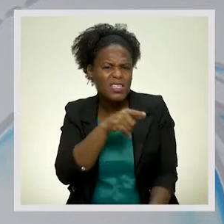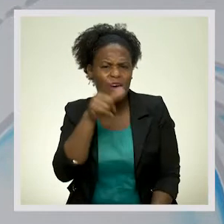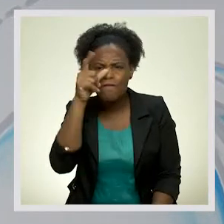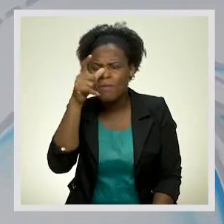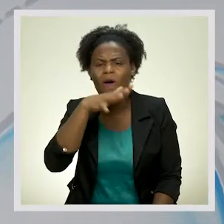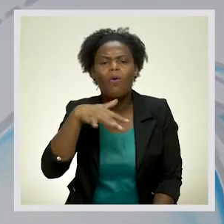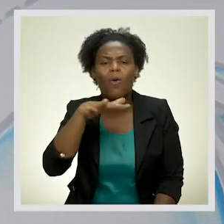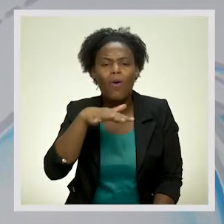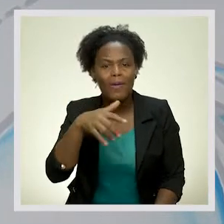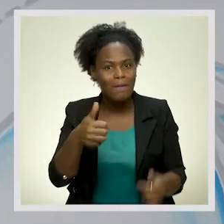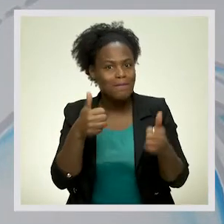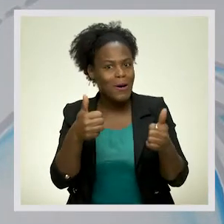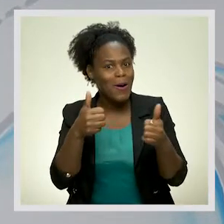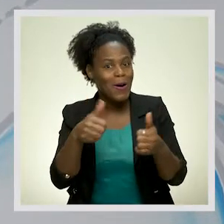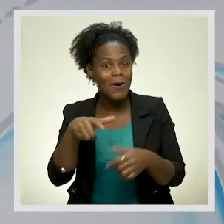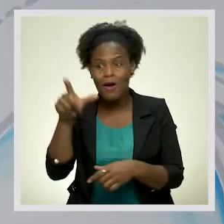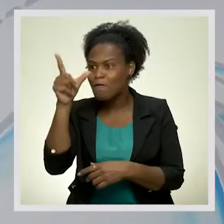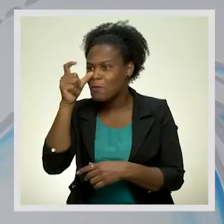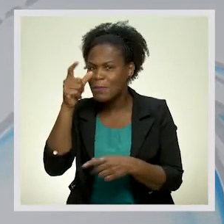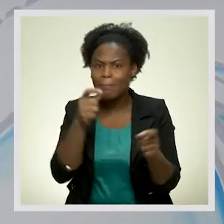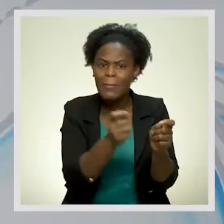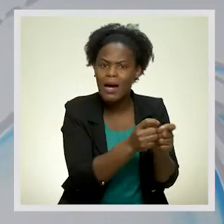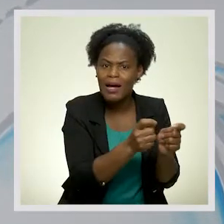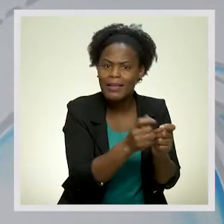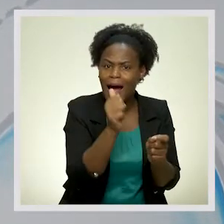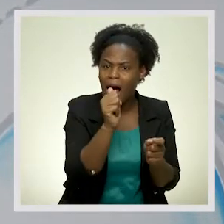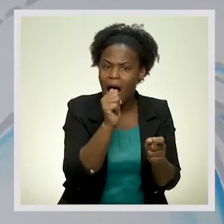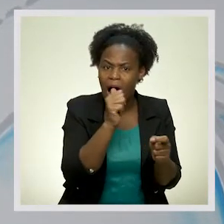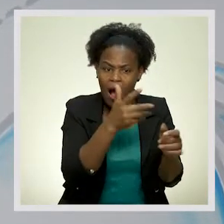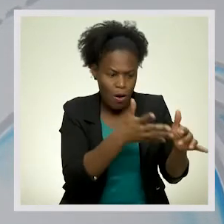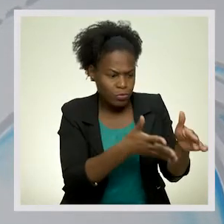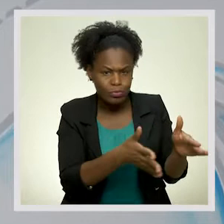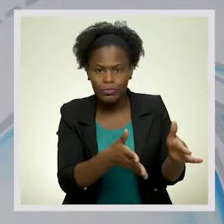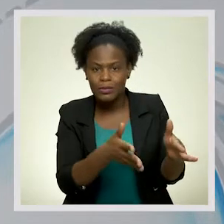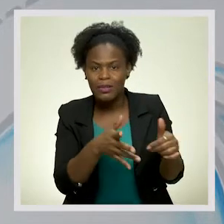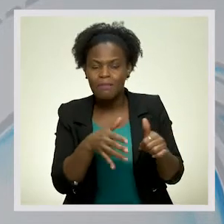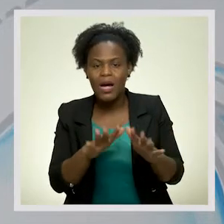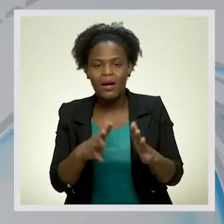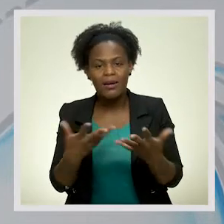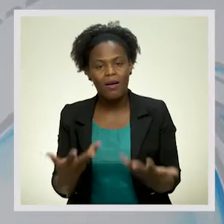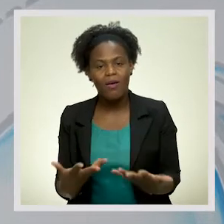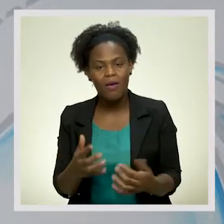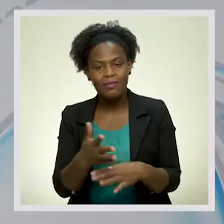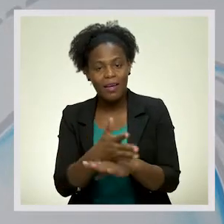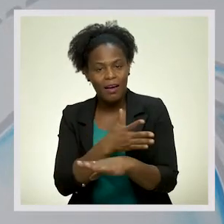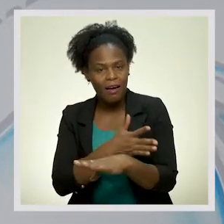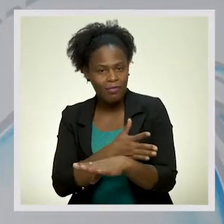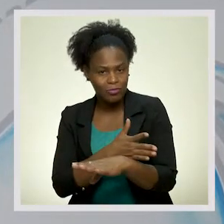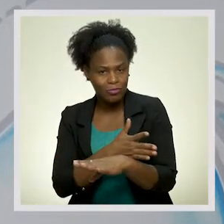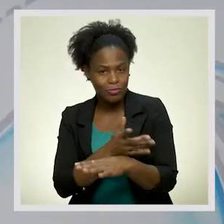Muito bem, estava à beira de um lago. E agora, antes de prosseguirmos